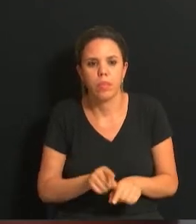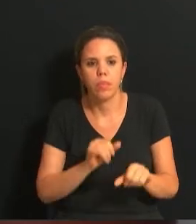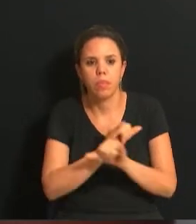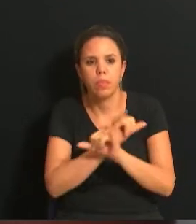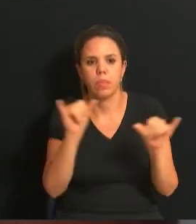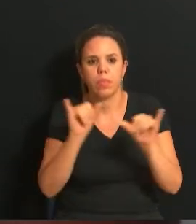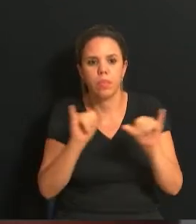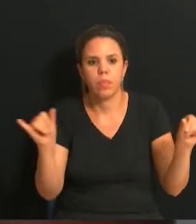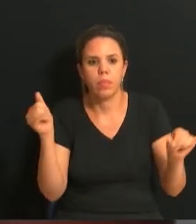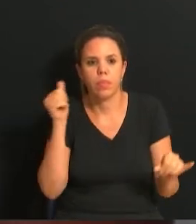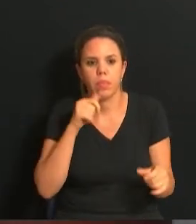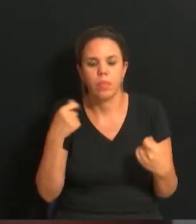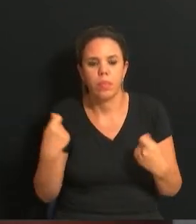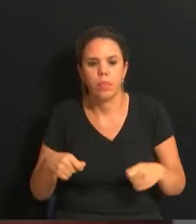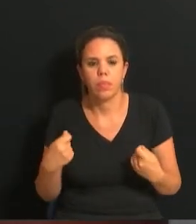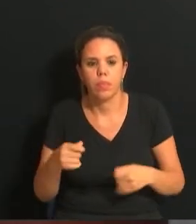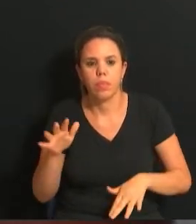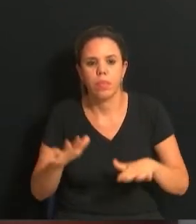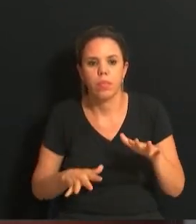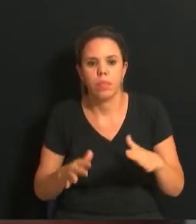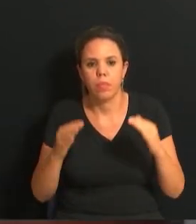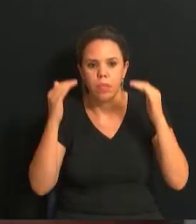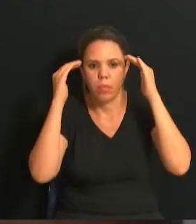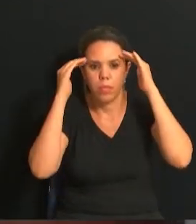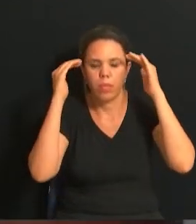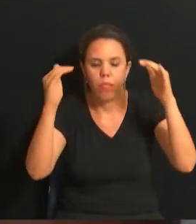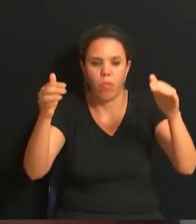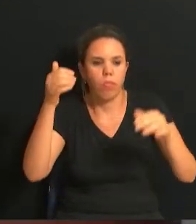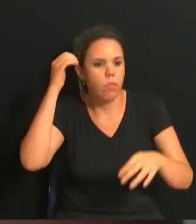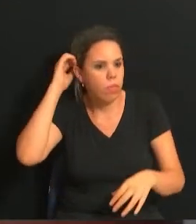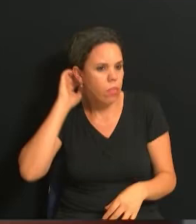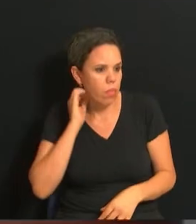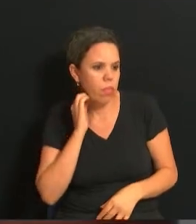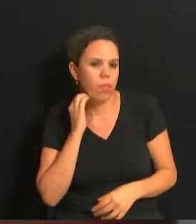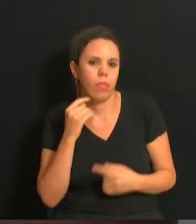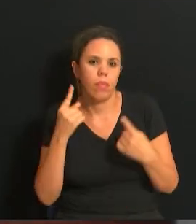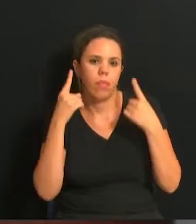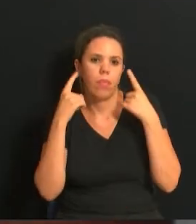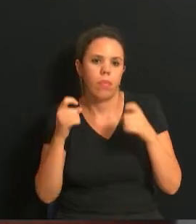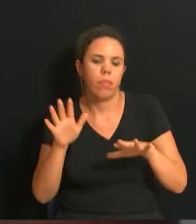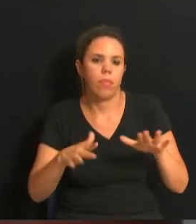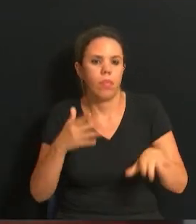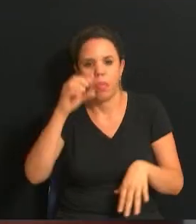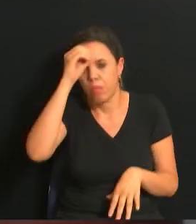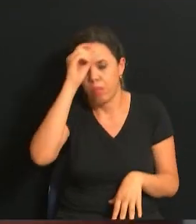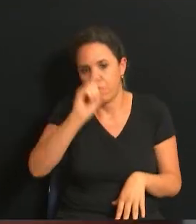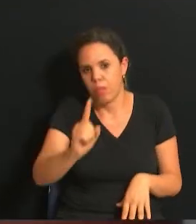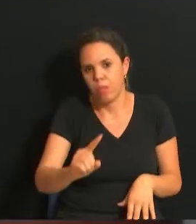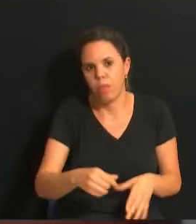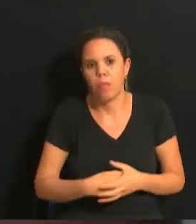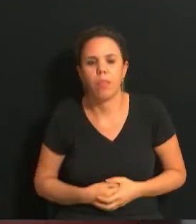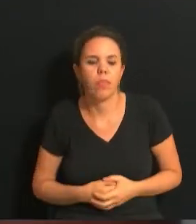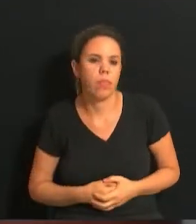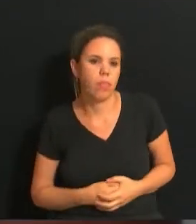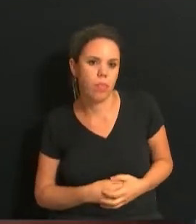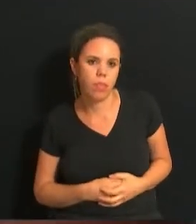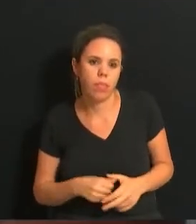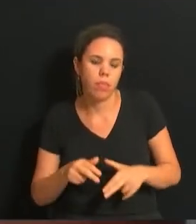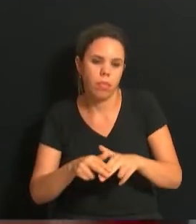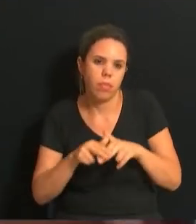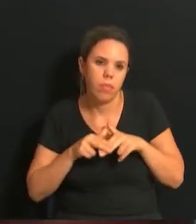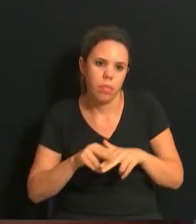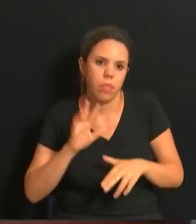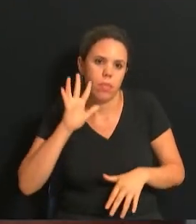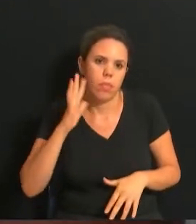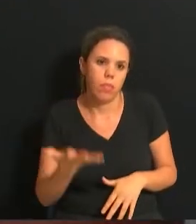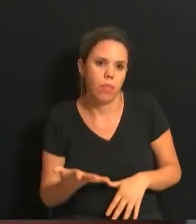mulheres precisam saber que muitas delas estão submetidas a esse ciclo de violência e muitas vezes não sabem disso. E por isso que, de repente,